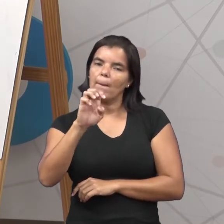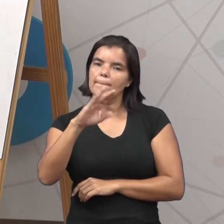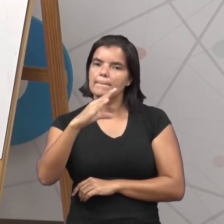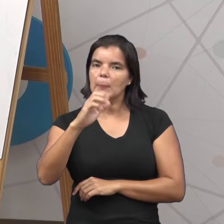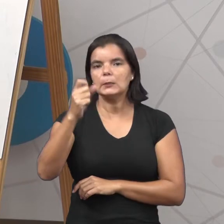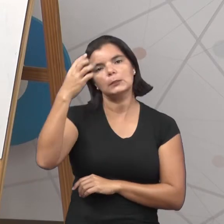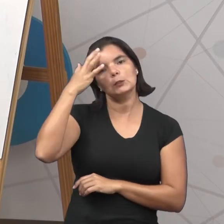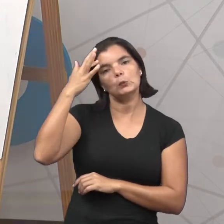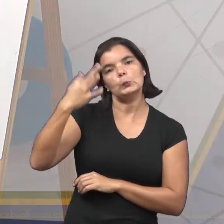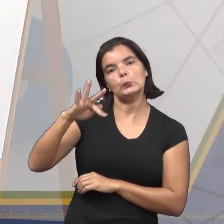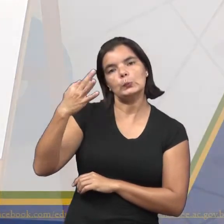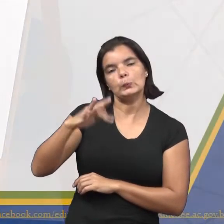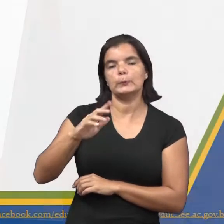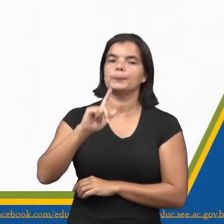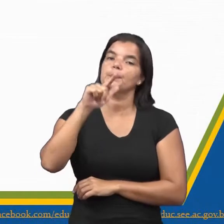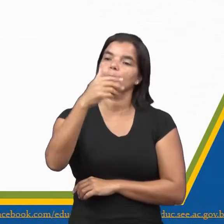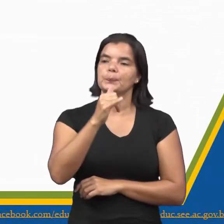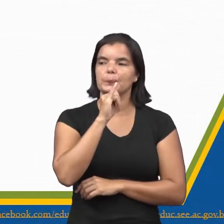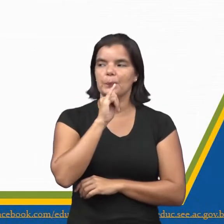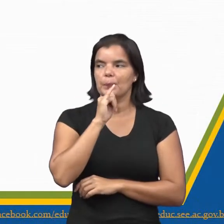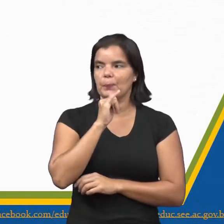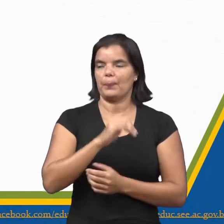exemplo.